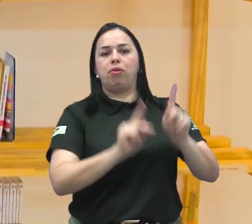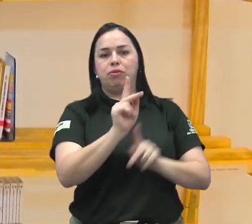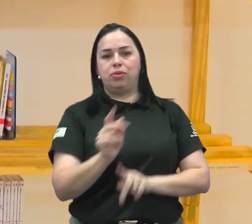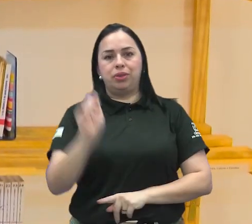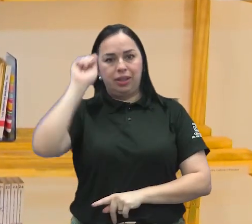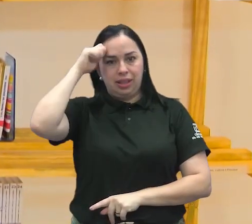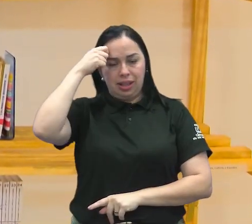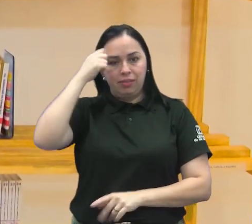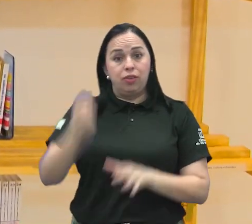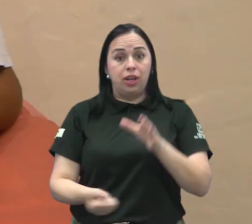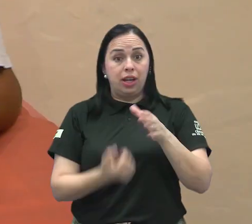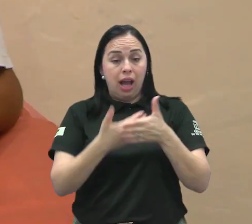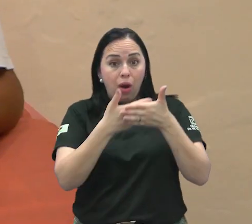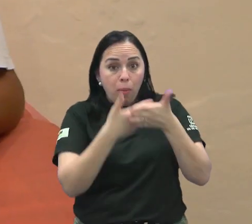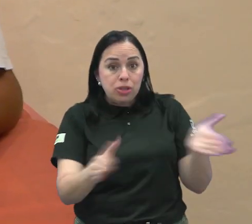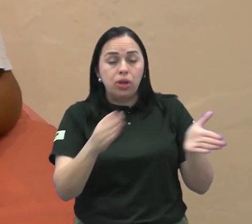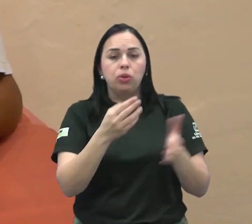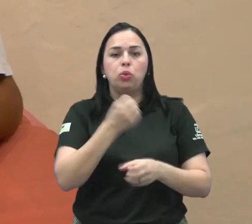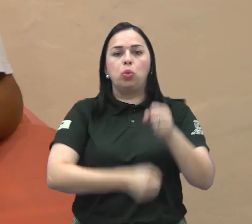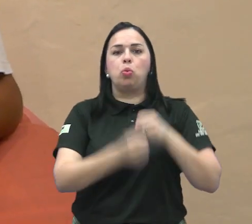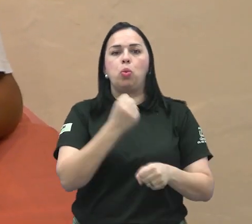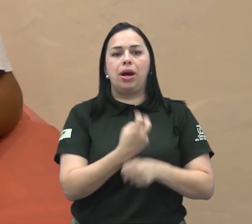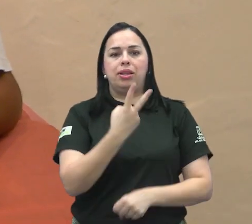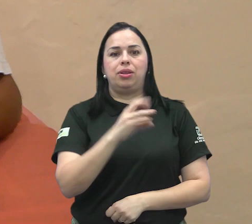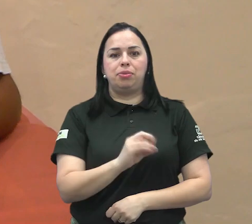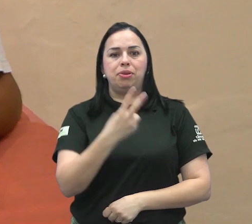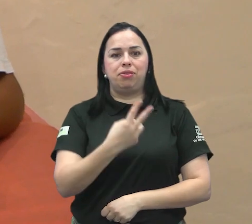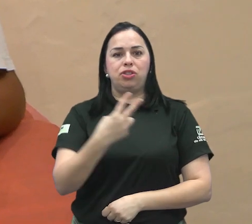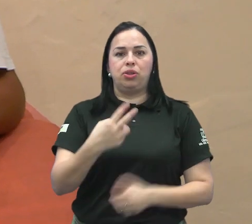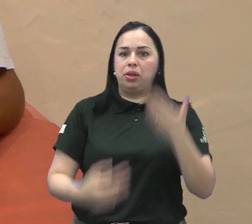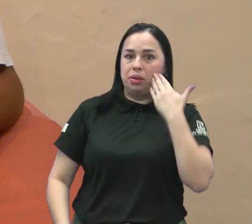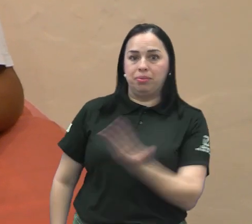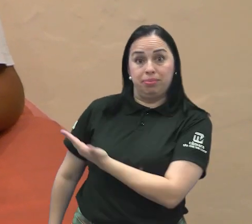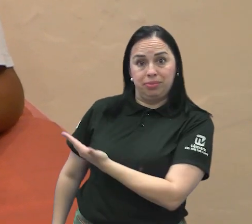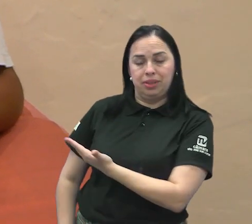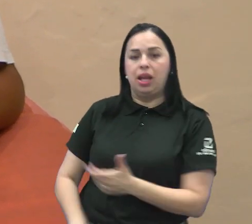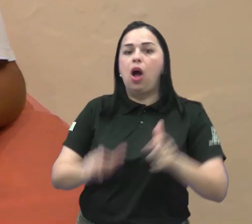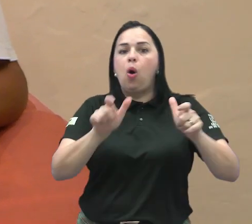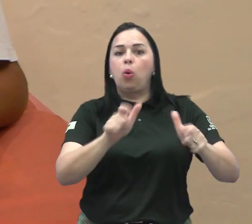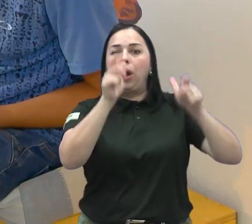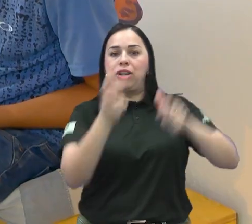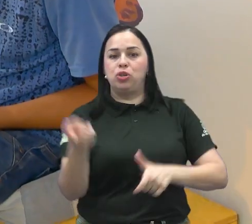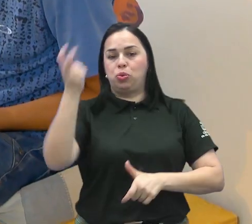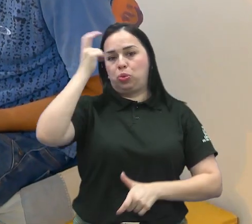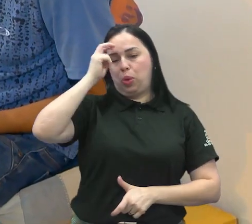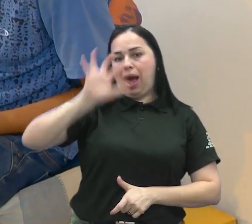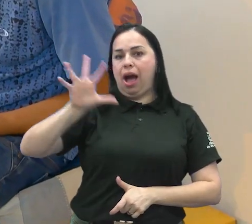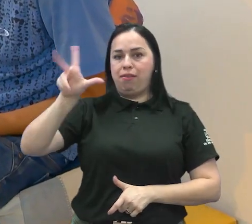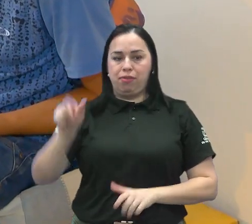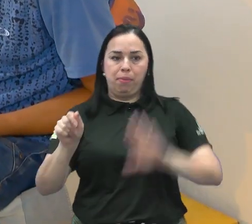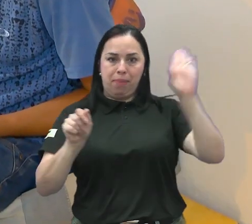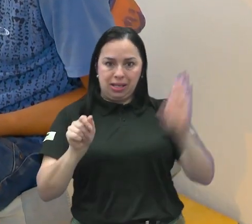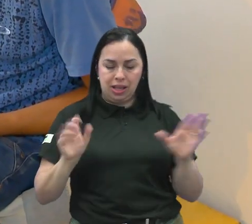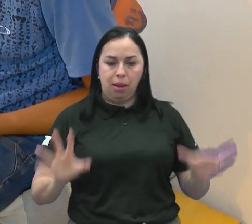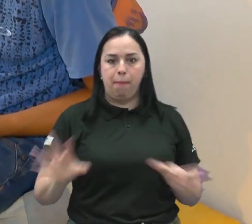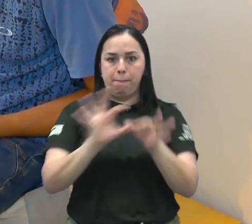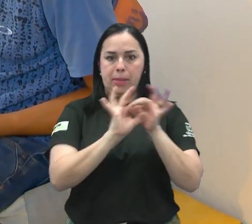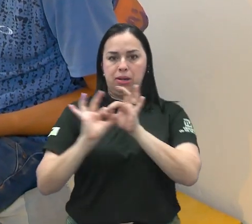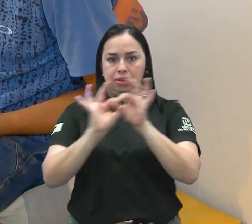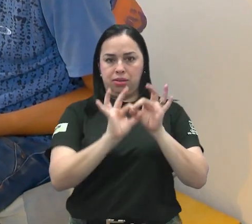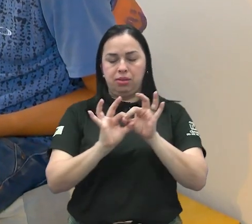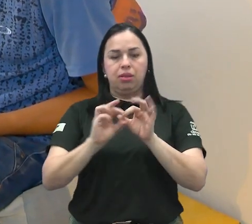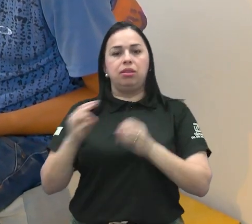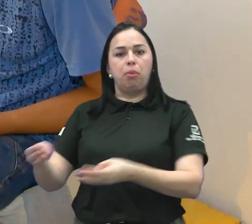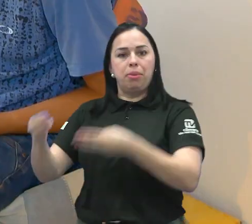do povo negro. Criado em 2022, o Quilombo Abayomi é um ponto de cultura